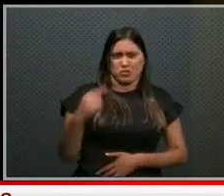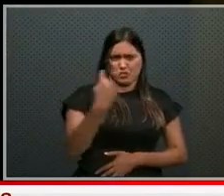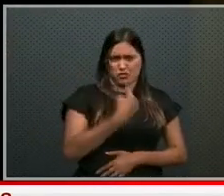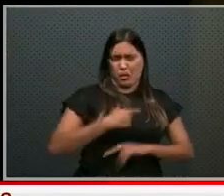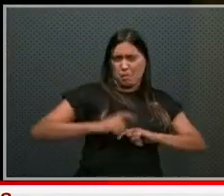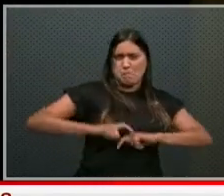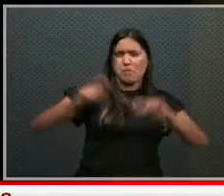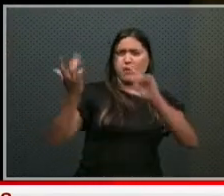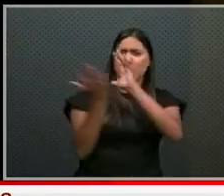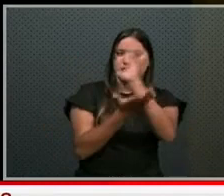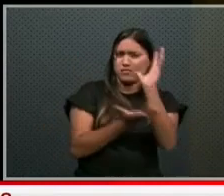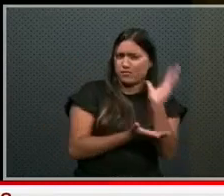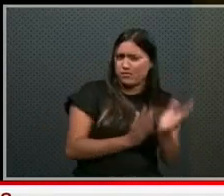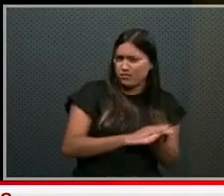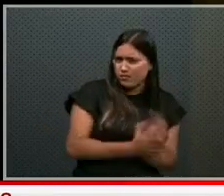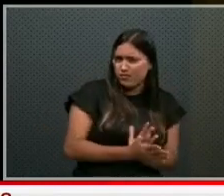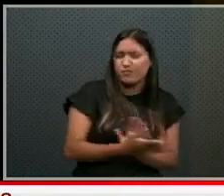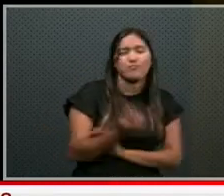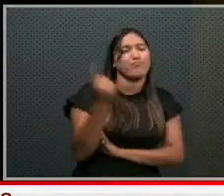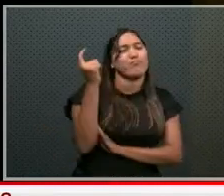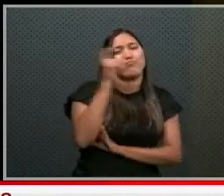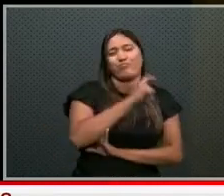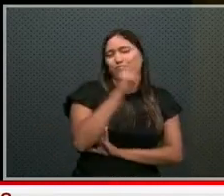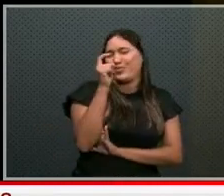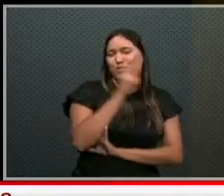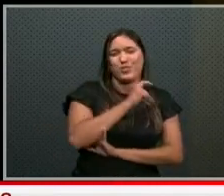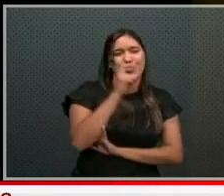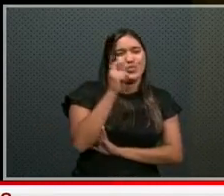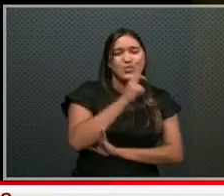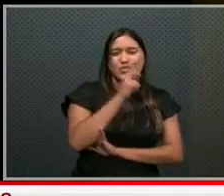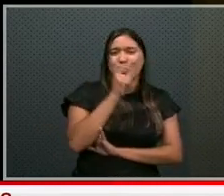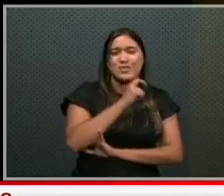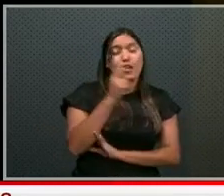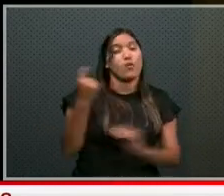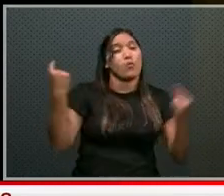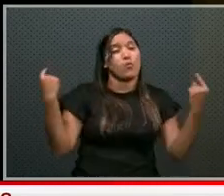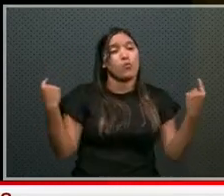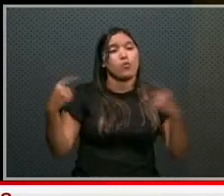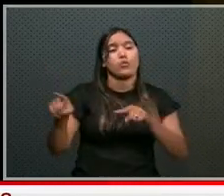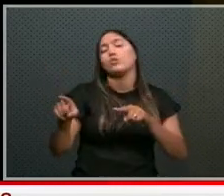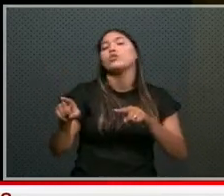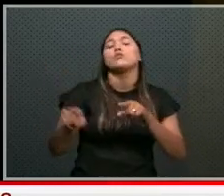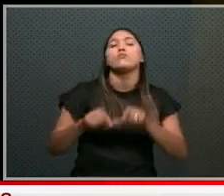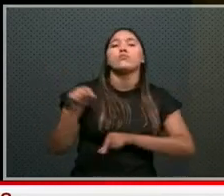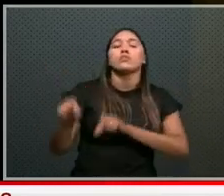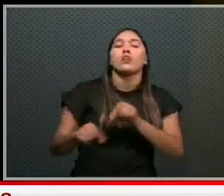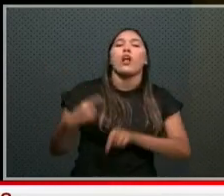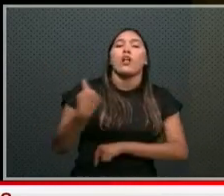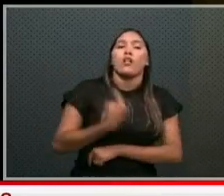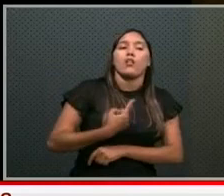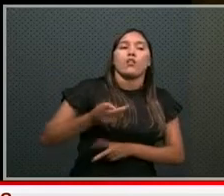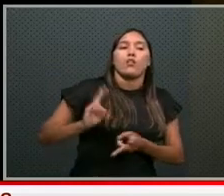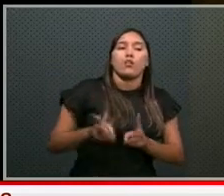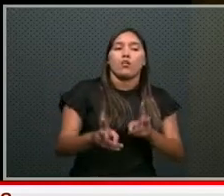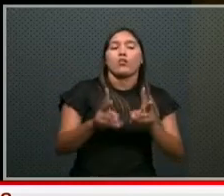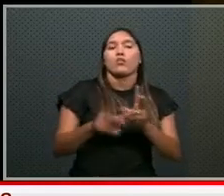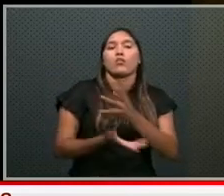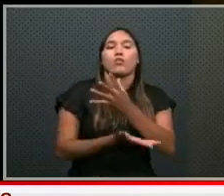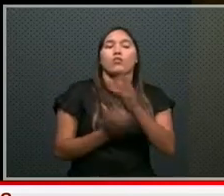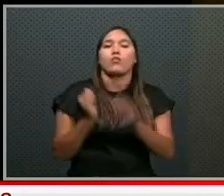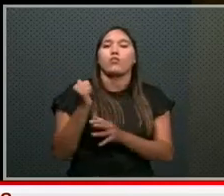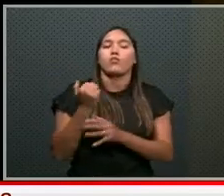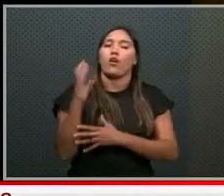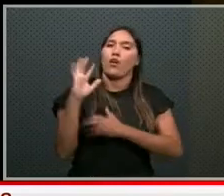de matador aqui seis anos conversa ao contrário nós é que estamos mantendo se você